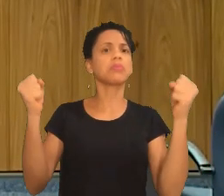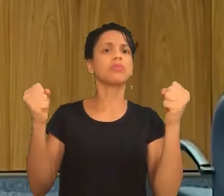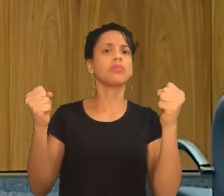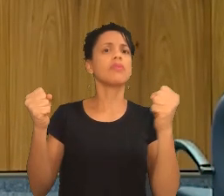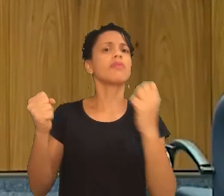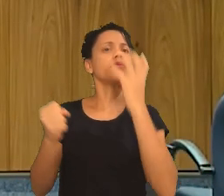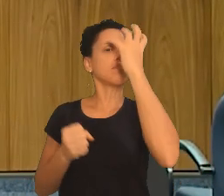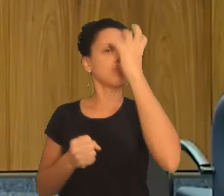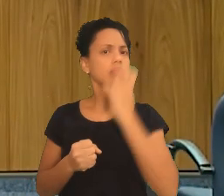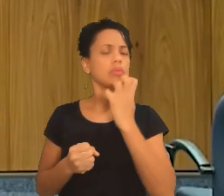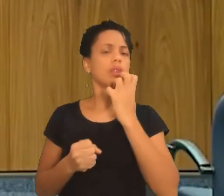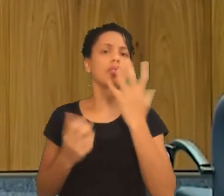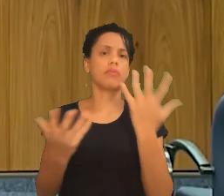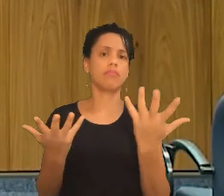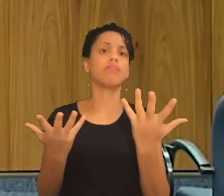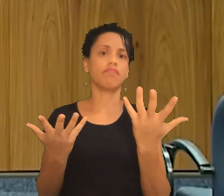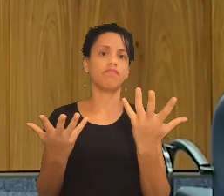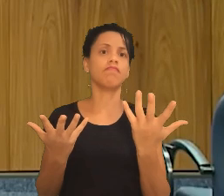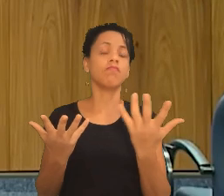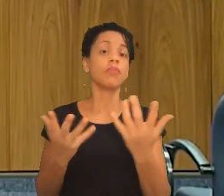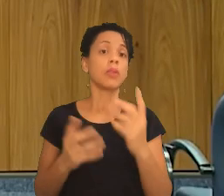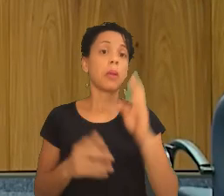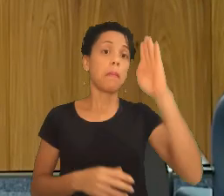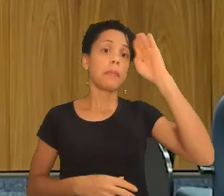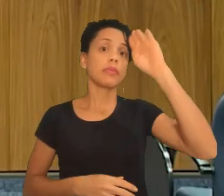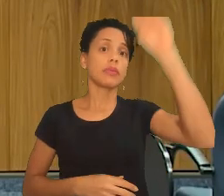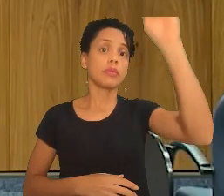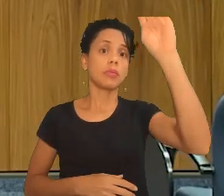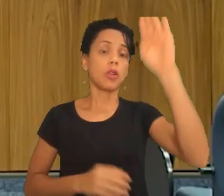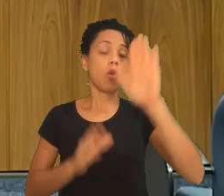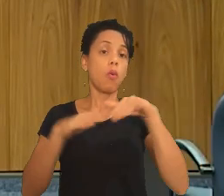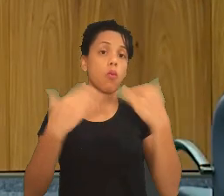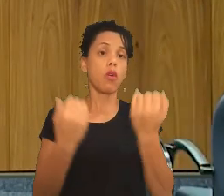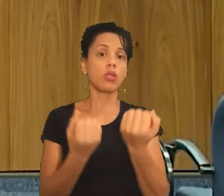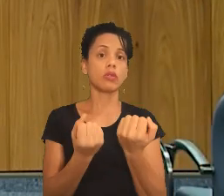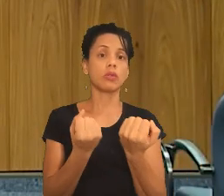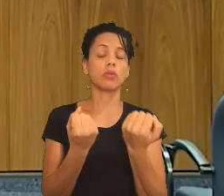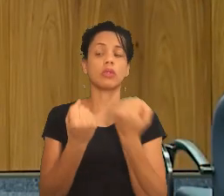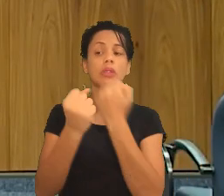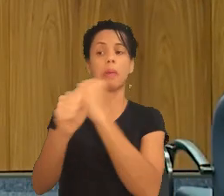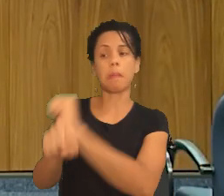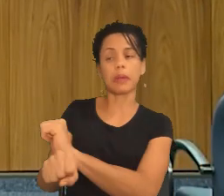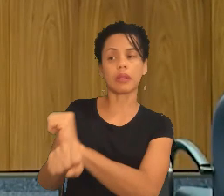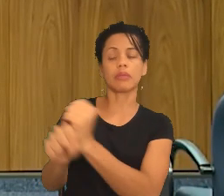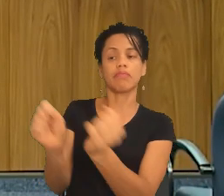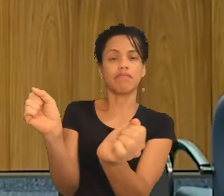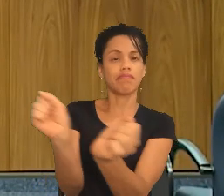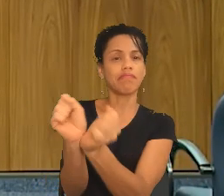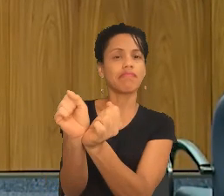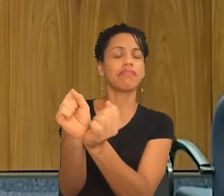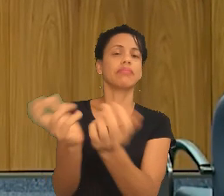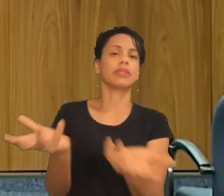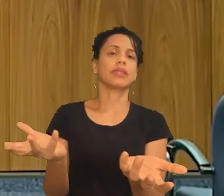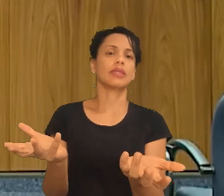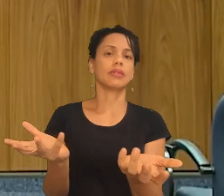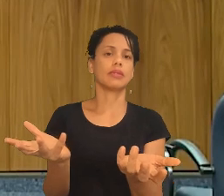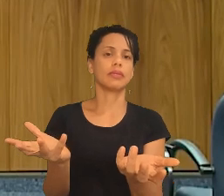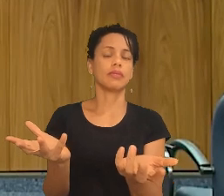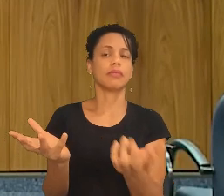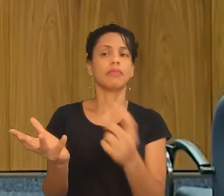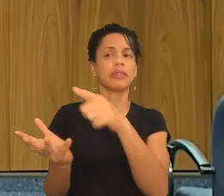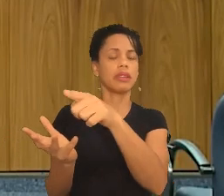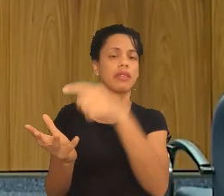grave, principalmente quando você está preso e devidamente, e uma questão